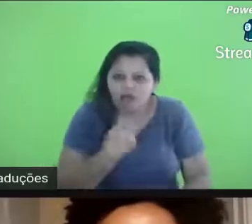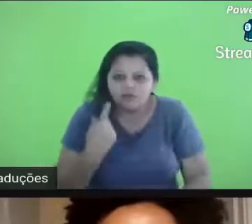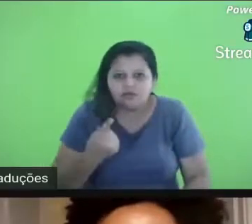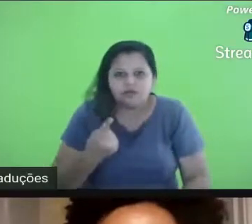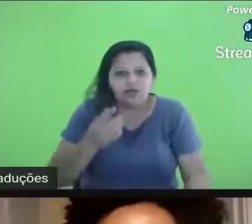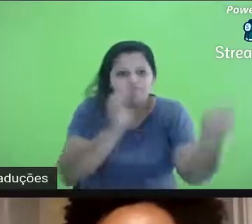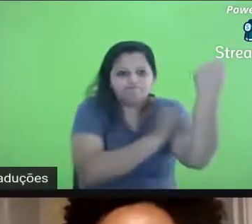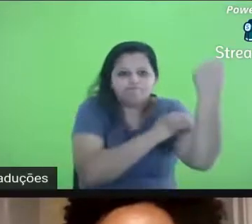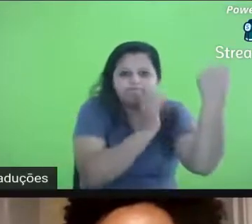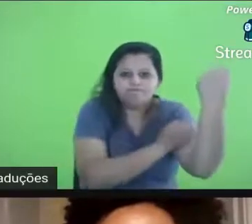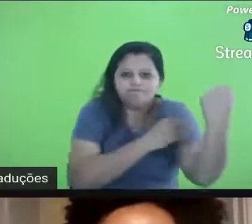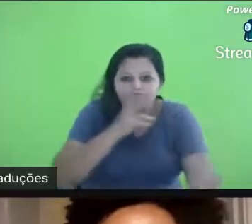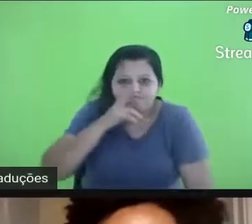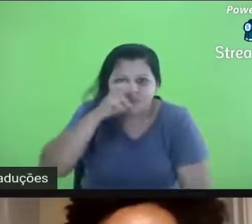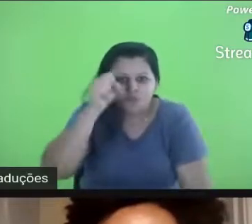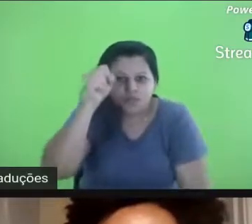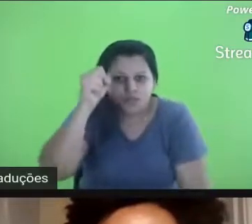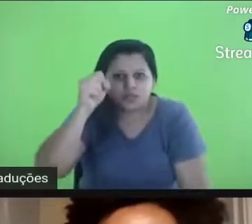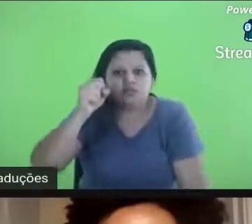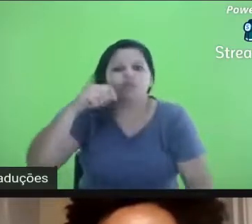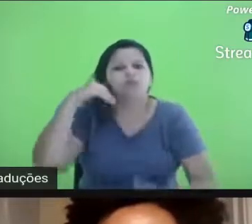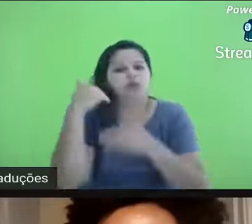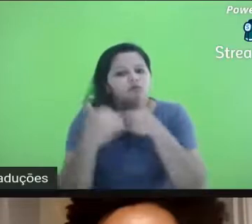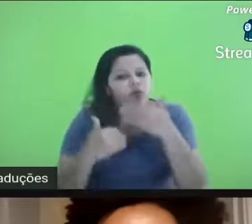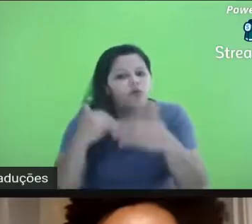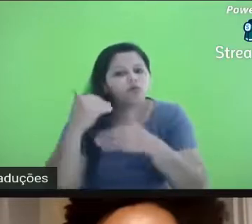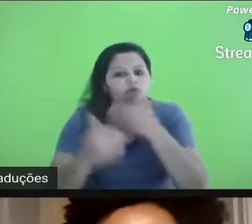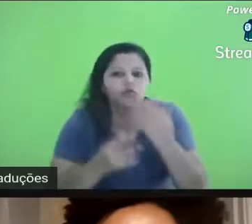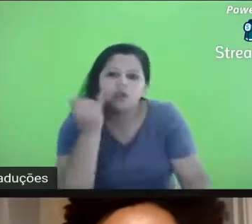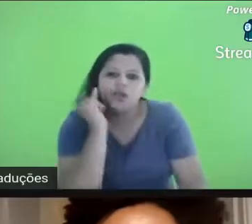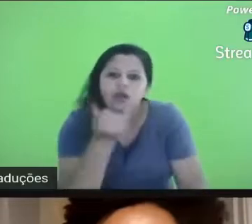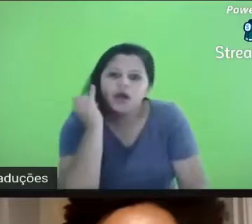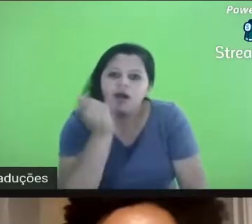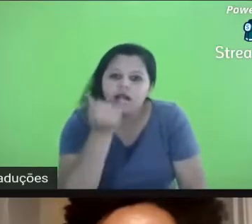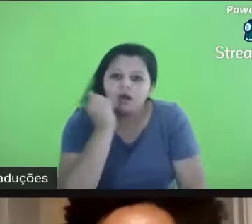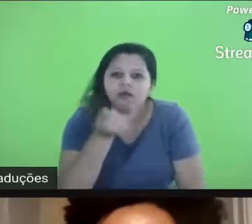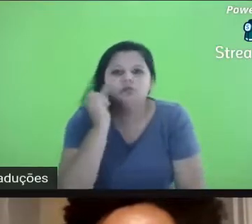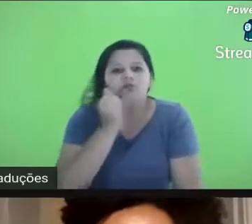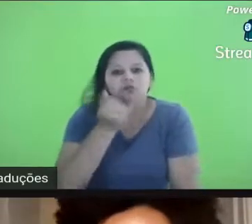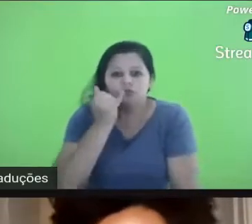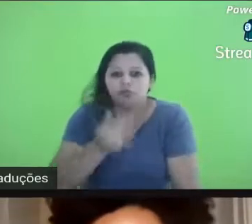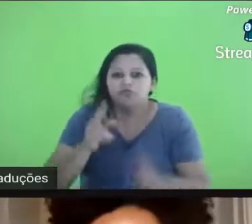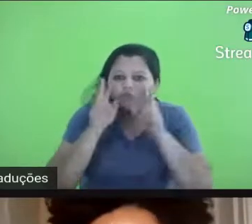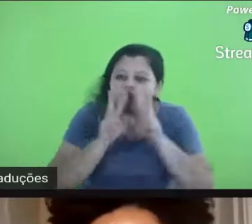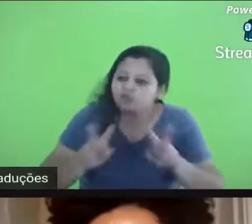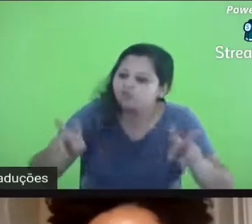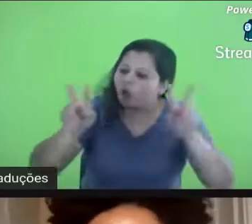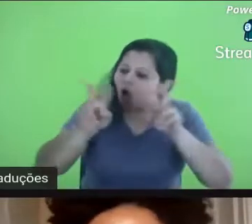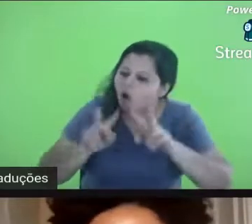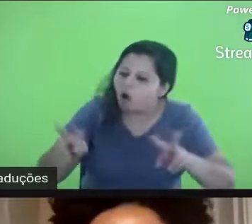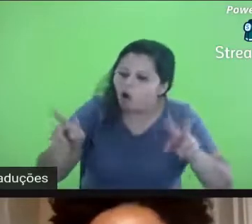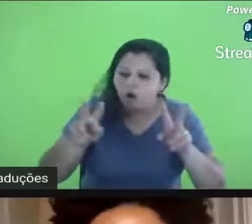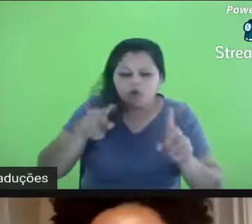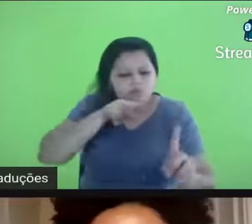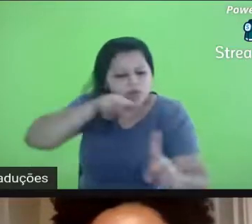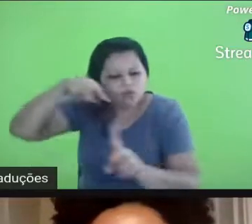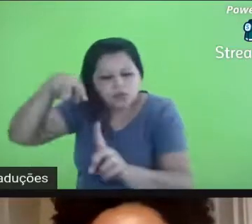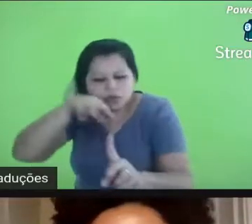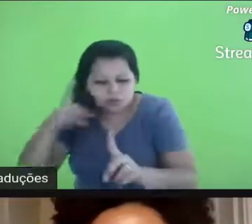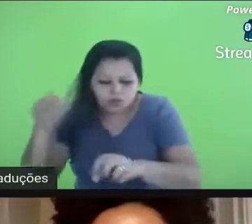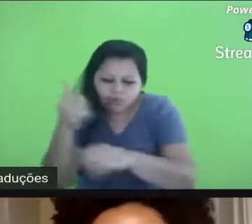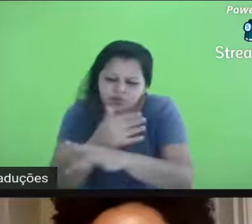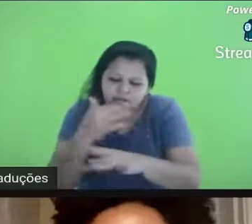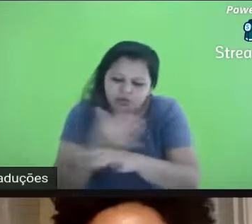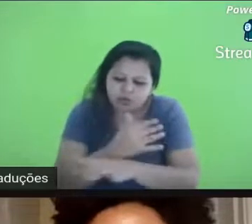gente esteja construindo e criando essa, né, essas outras narrativas, essas outras visões de cidade, como essa proposta de desembranquecer a